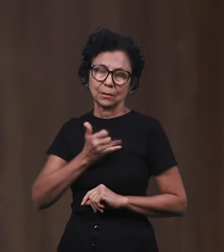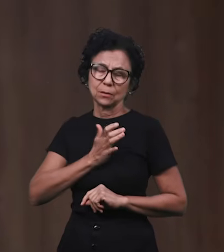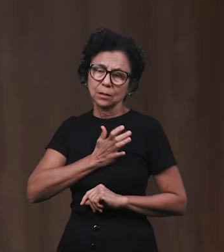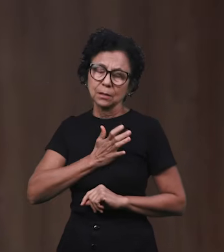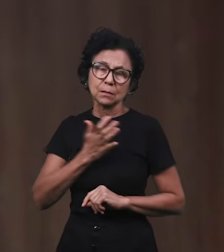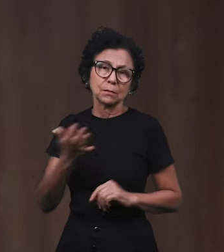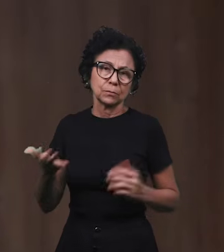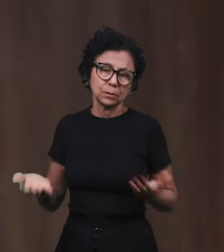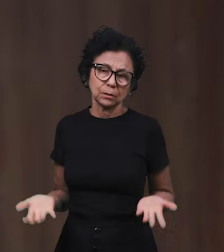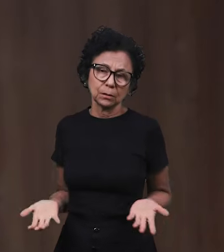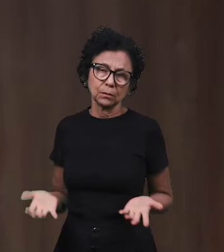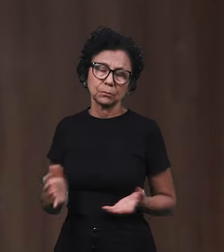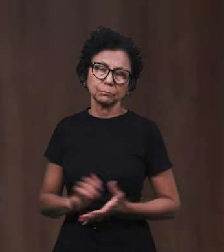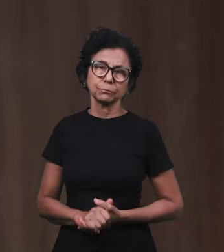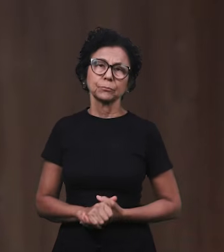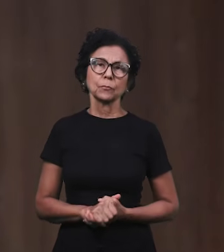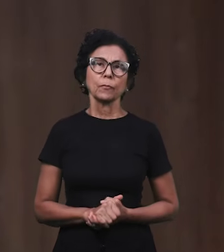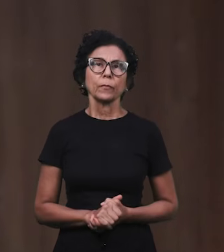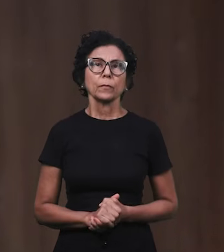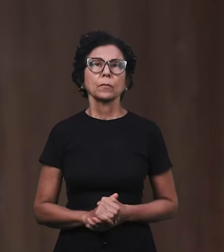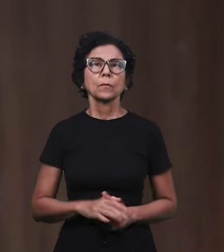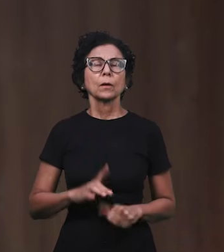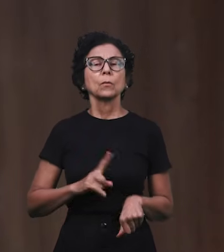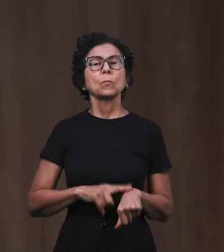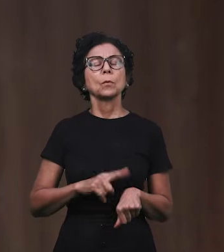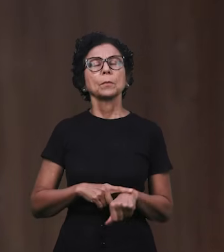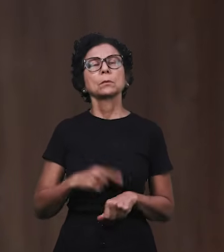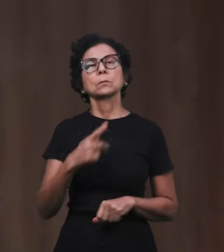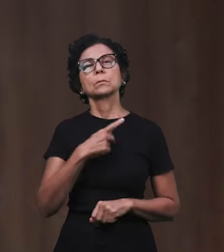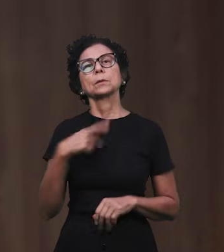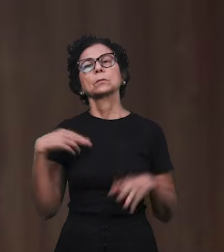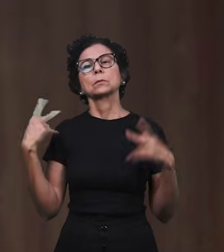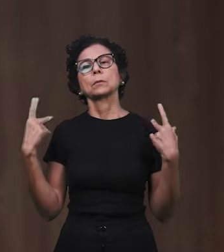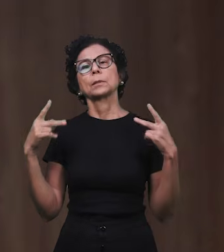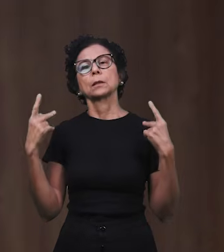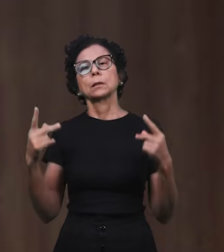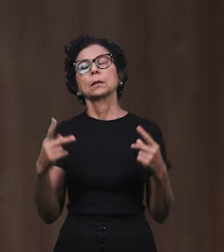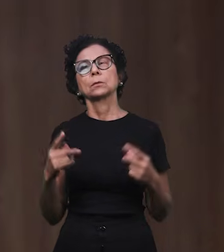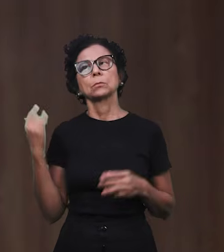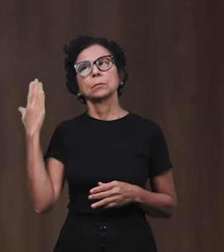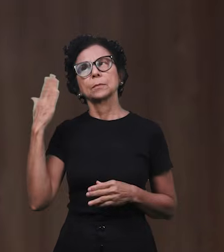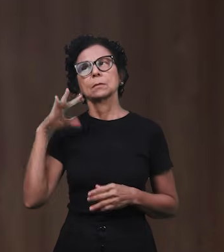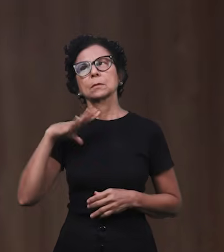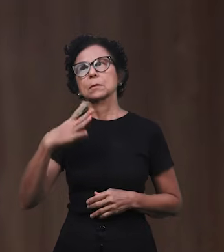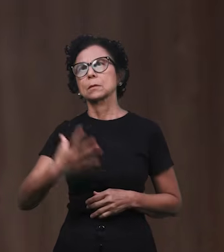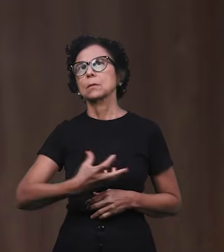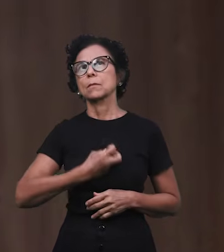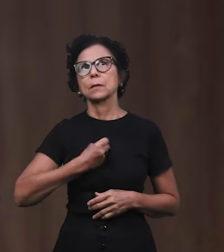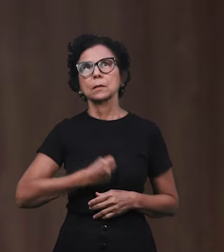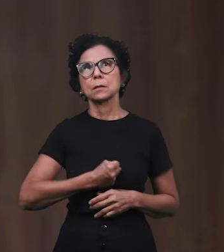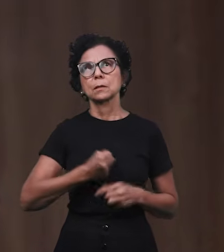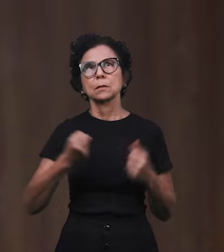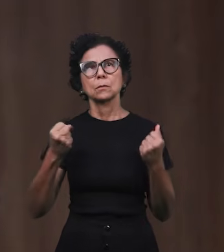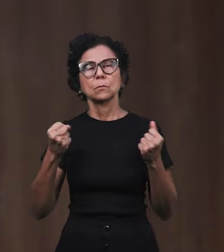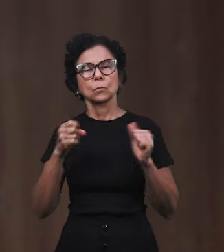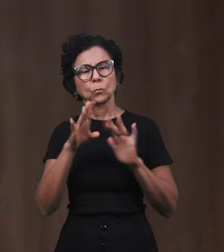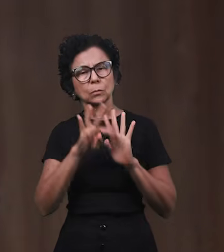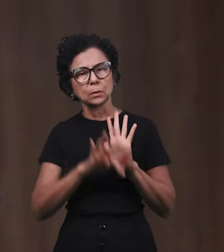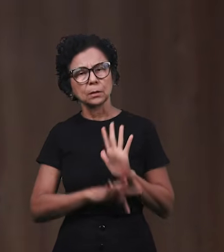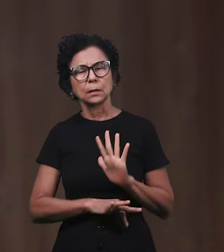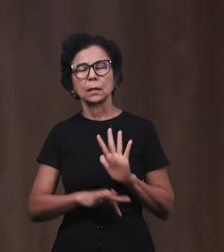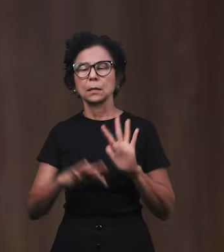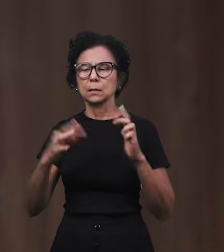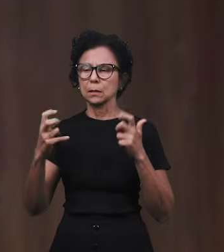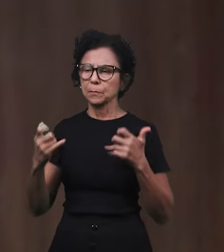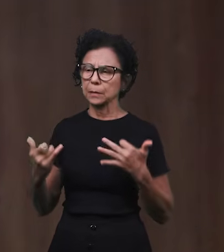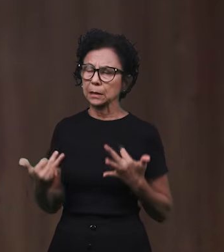uma palavra. Na hora da mensagem que o pastor, normalmente os pastores trazem uma palavra de salvação, uma mensagem, traz uma explicação do texto com o